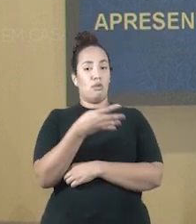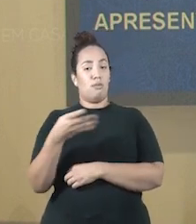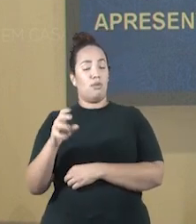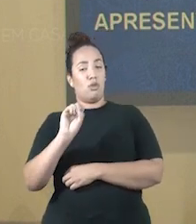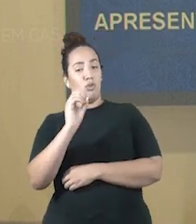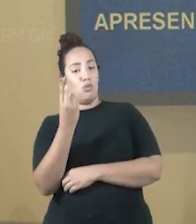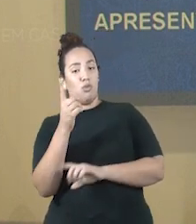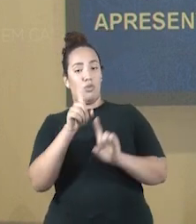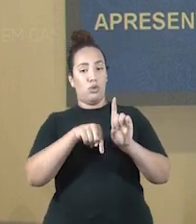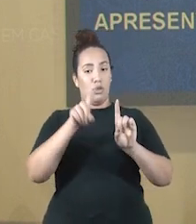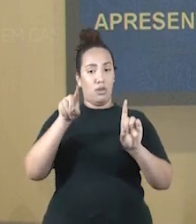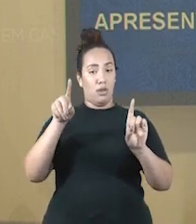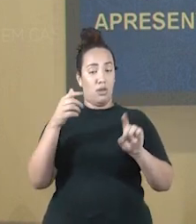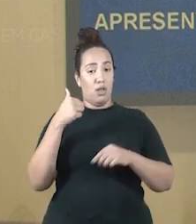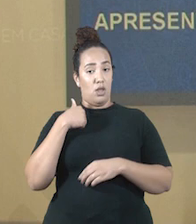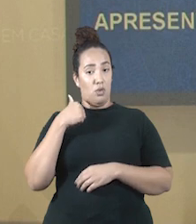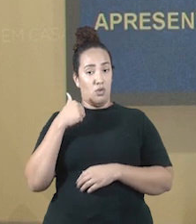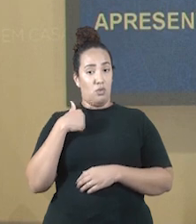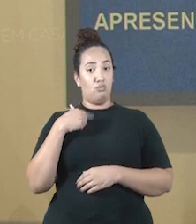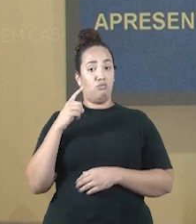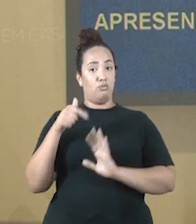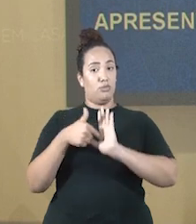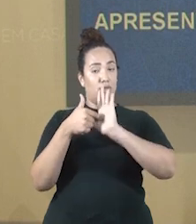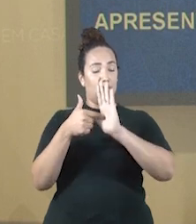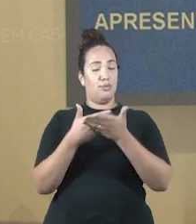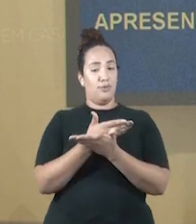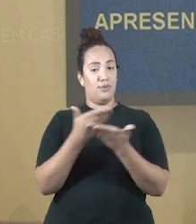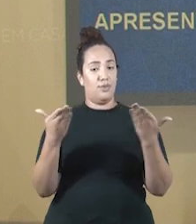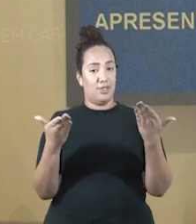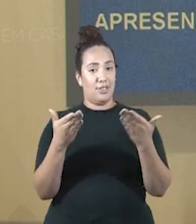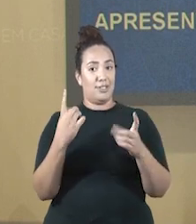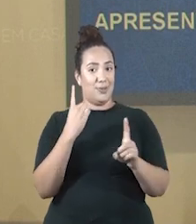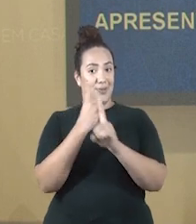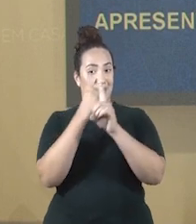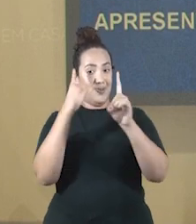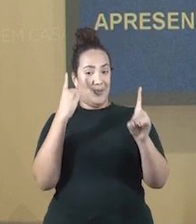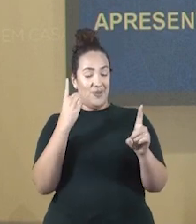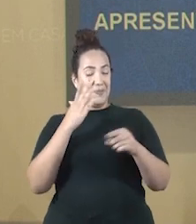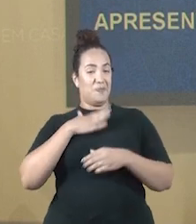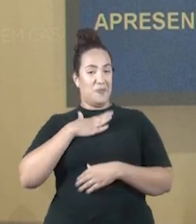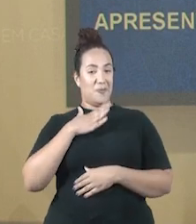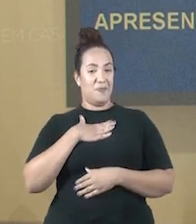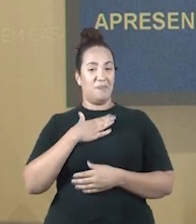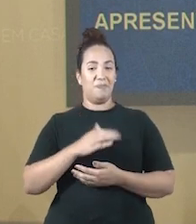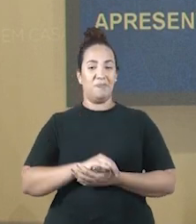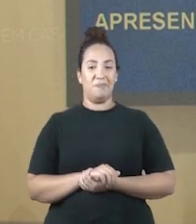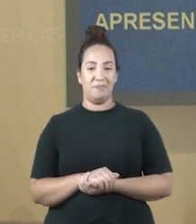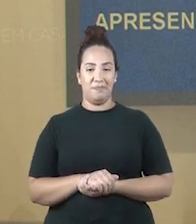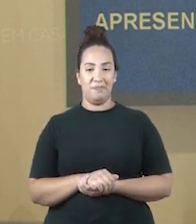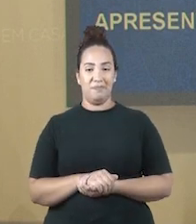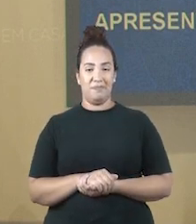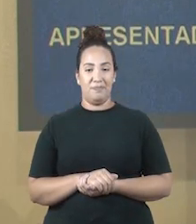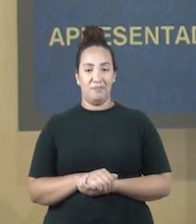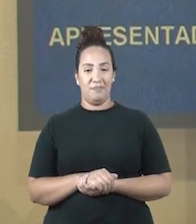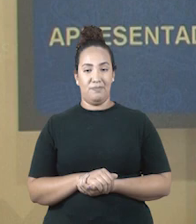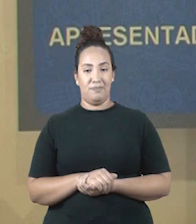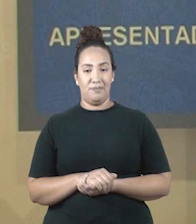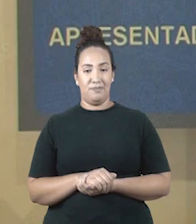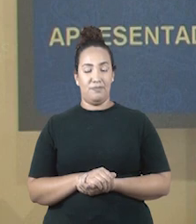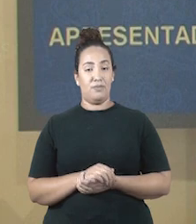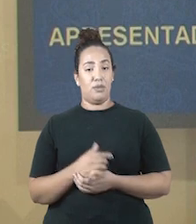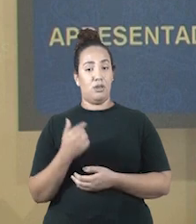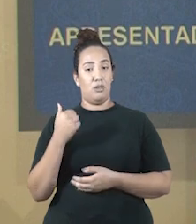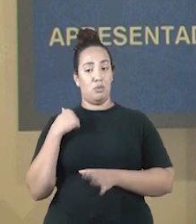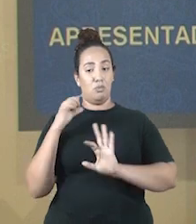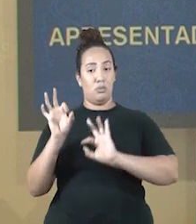nele. Vou pegar um aqui com a minha produção para mostrar para vocês onde eu encontrei o meu gráfico ou tabela. Eu